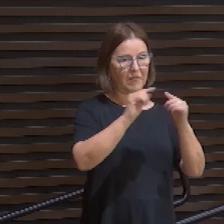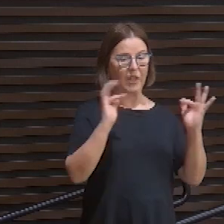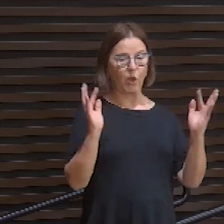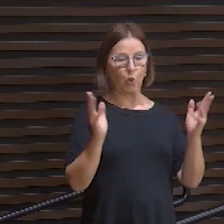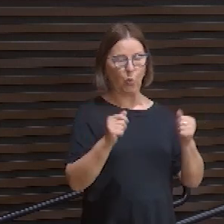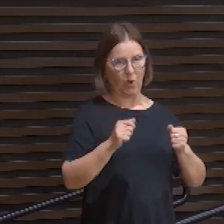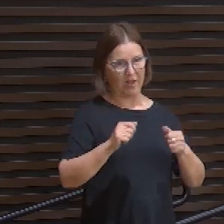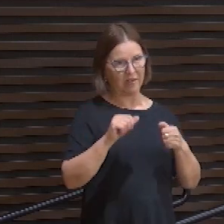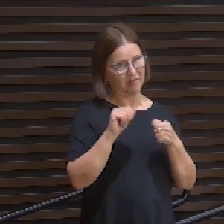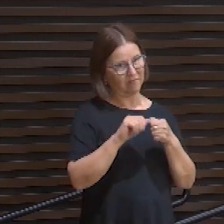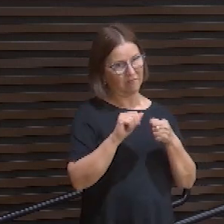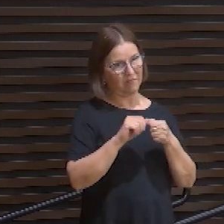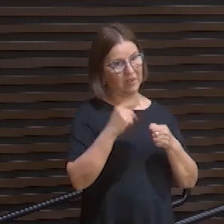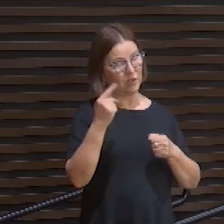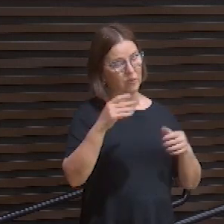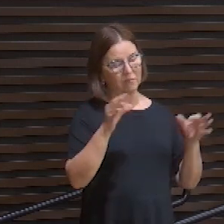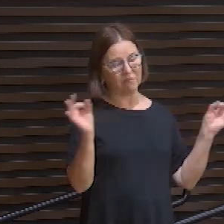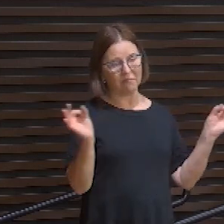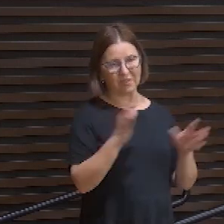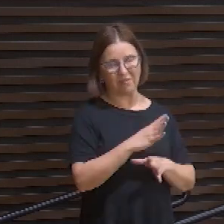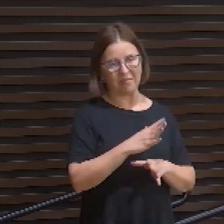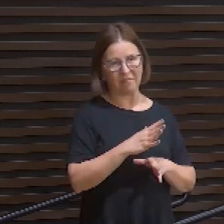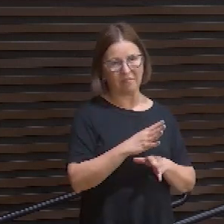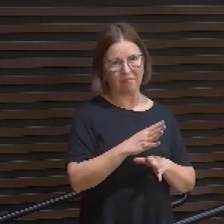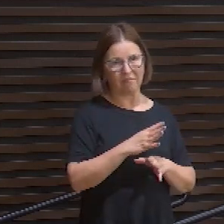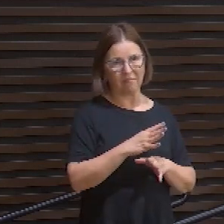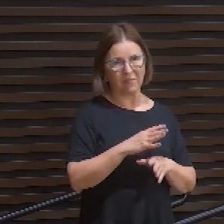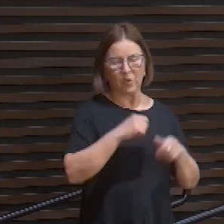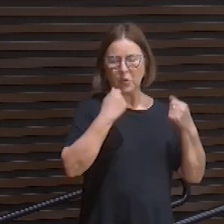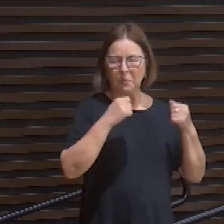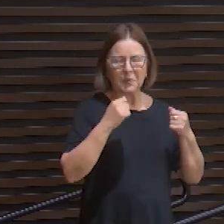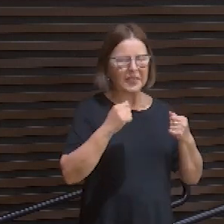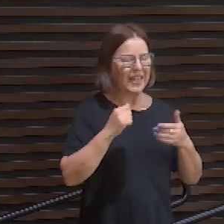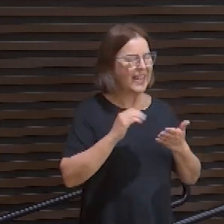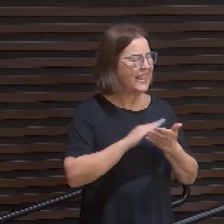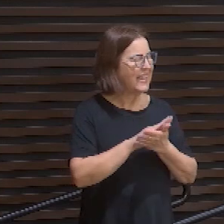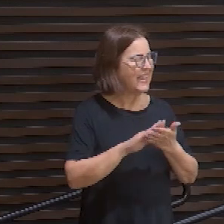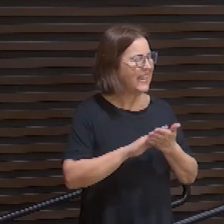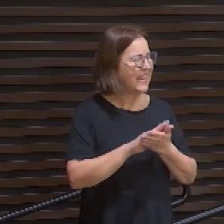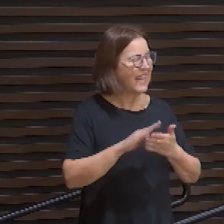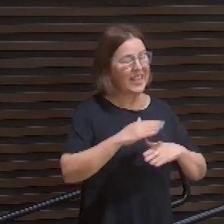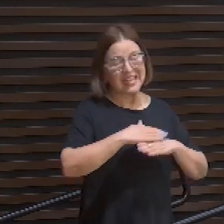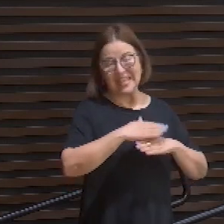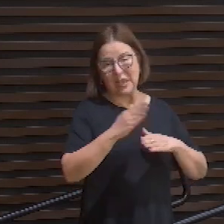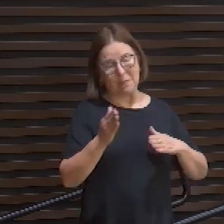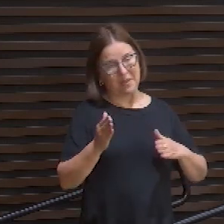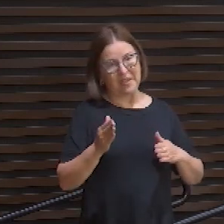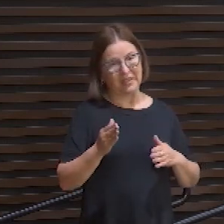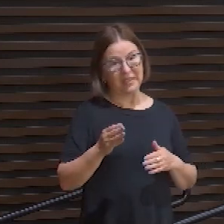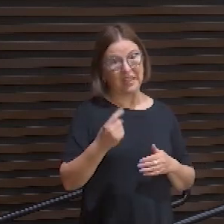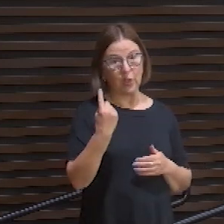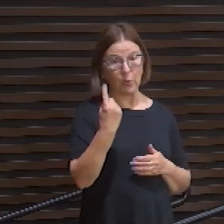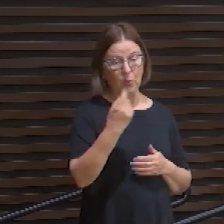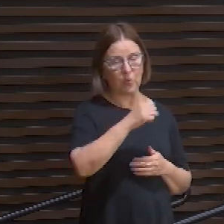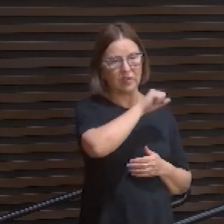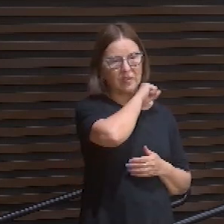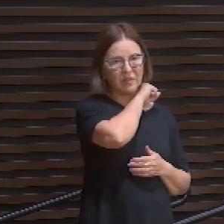plenitude. Não tem remendo, não tem retoque. É um